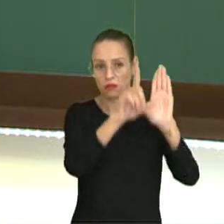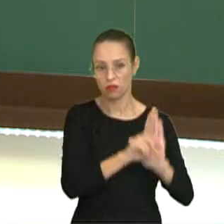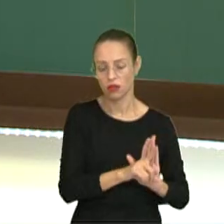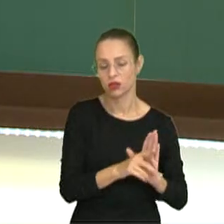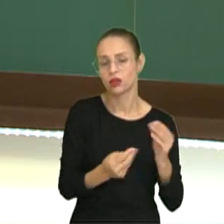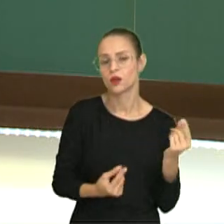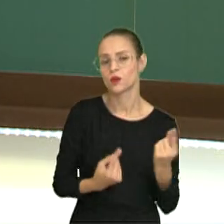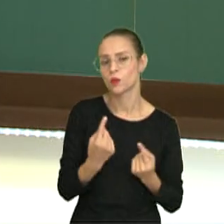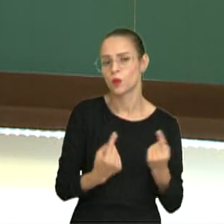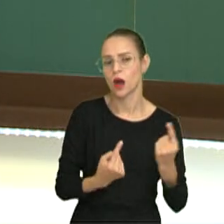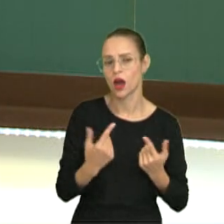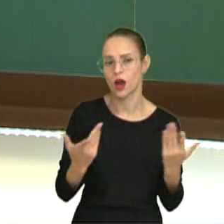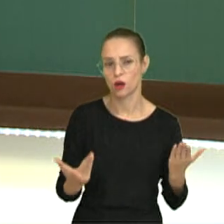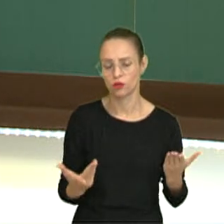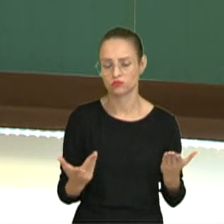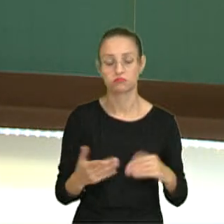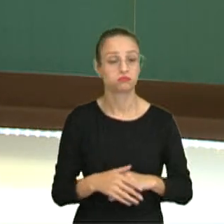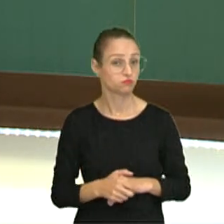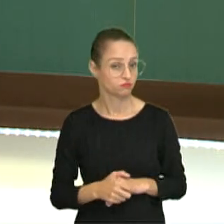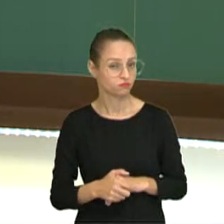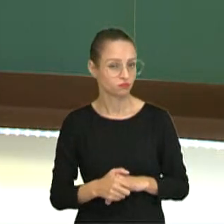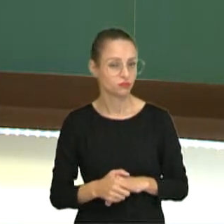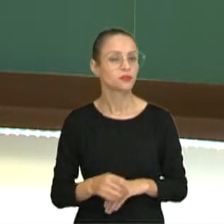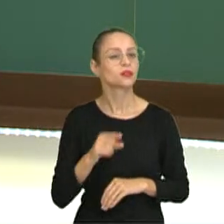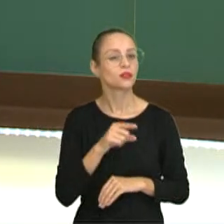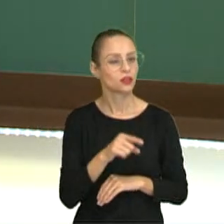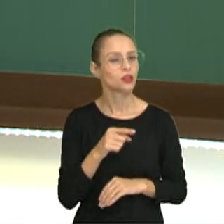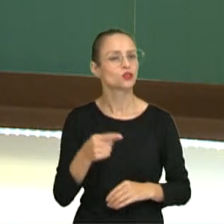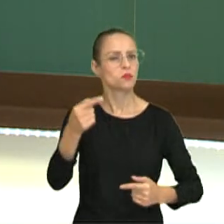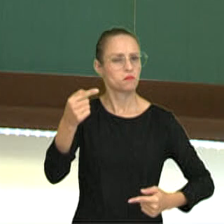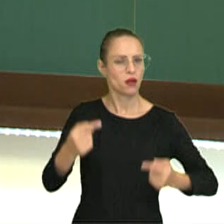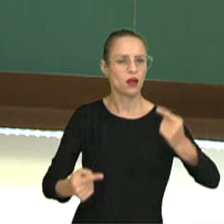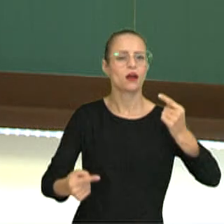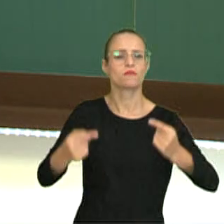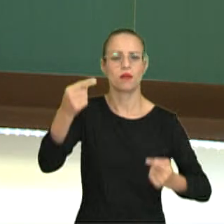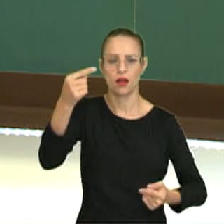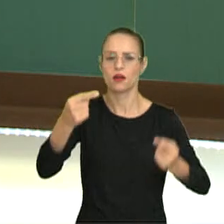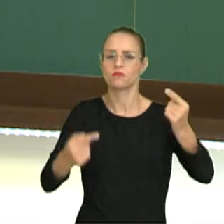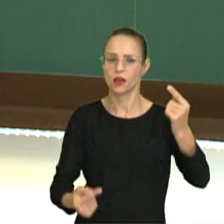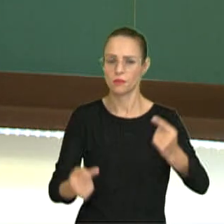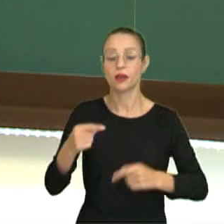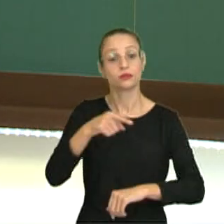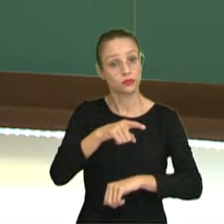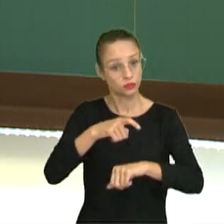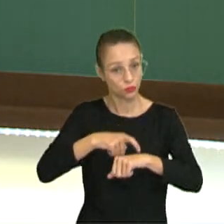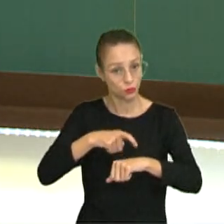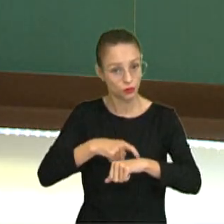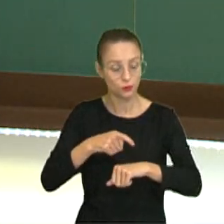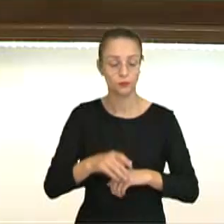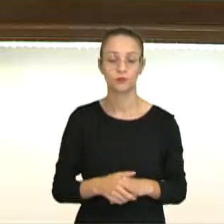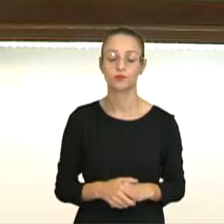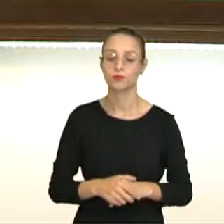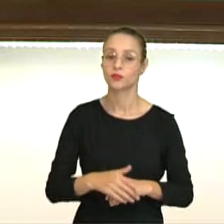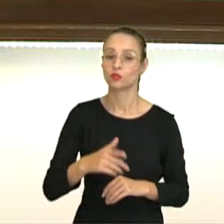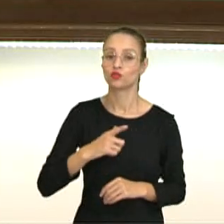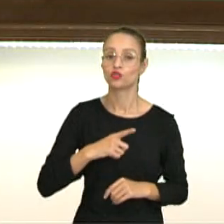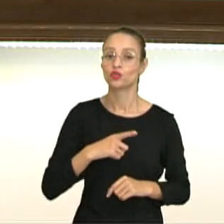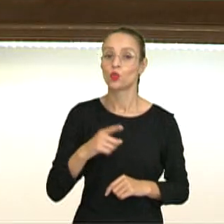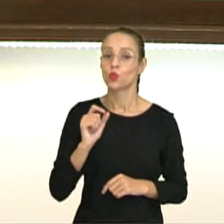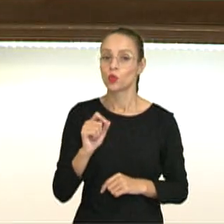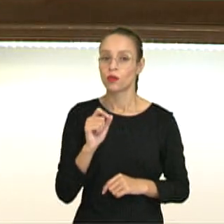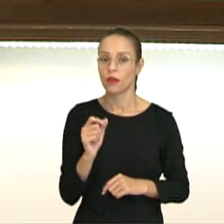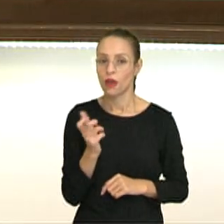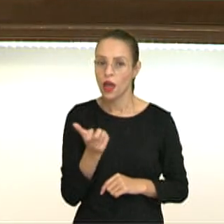opção para si, para se gerir. Isso ali era um debate que acontecia nesse momento. Tinham aqueles